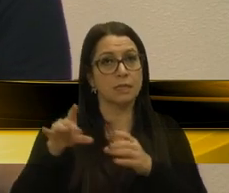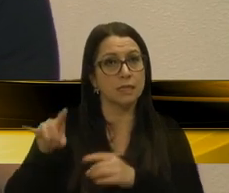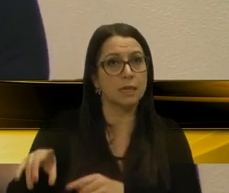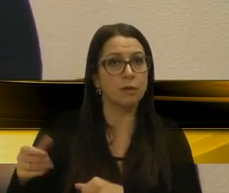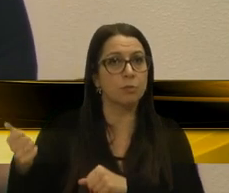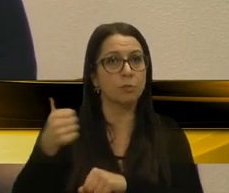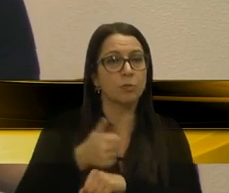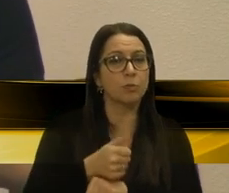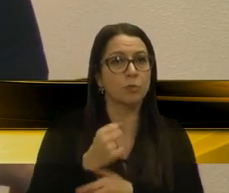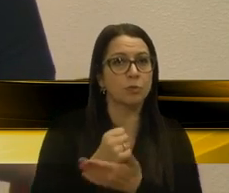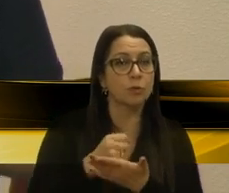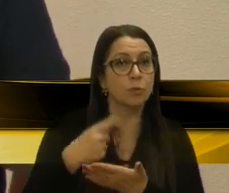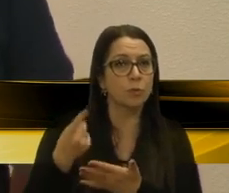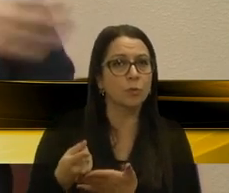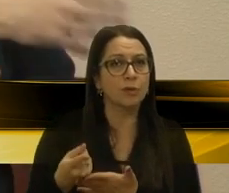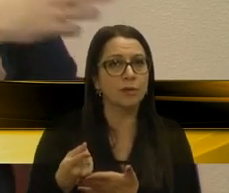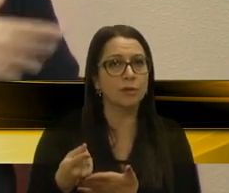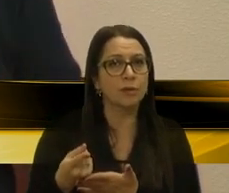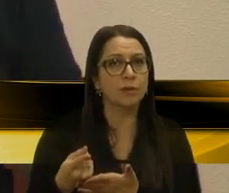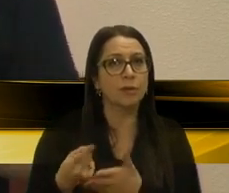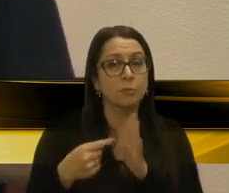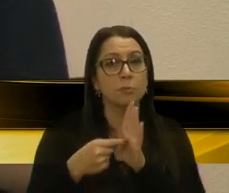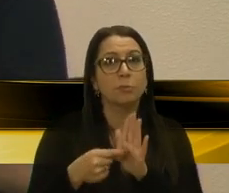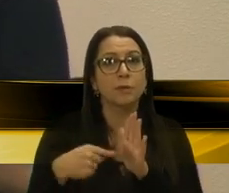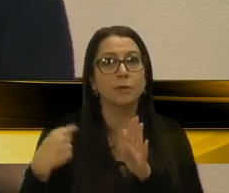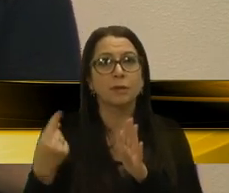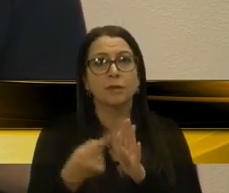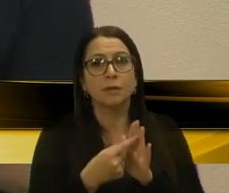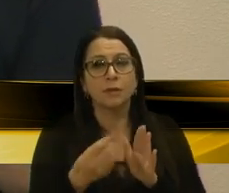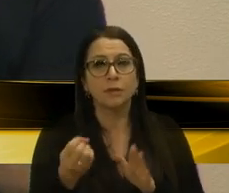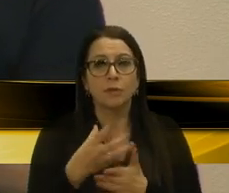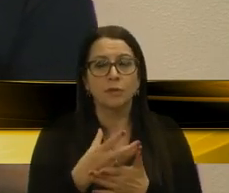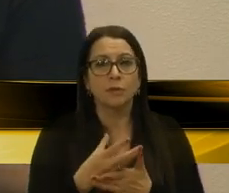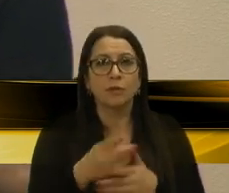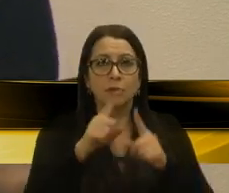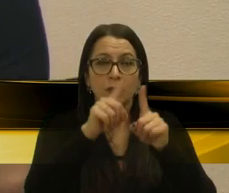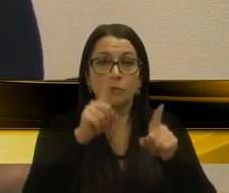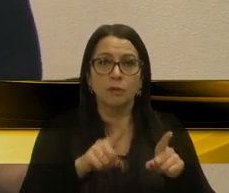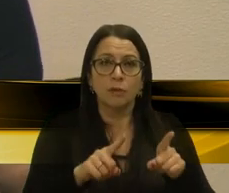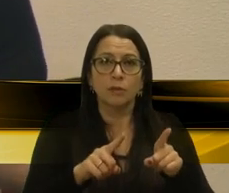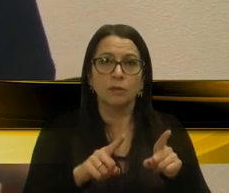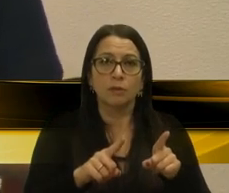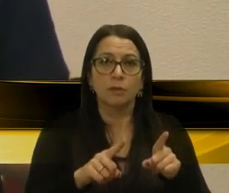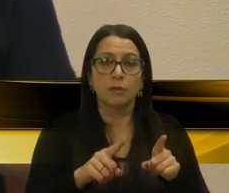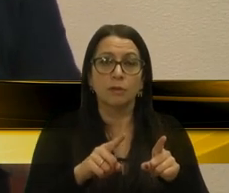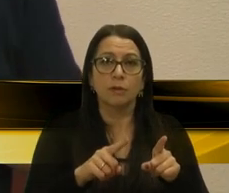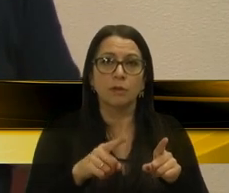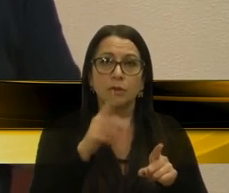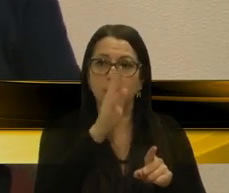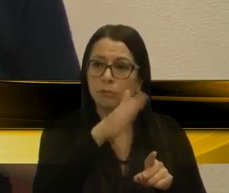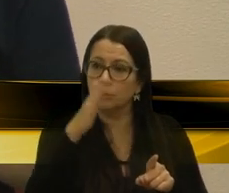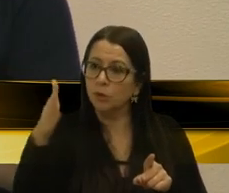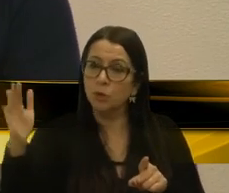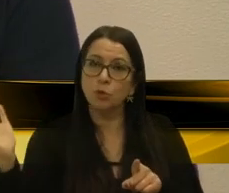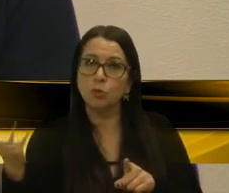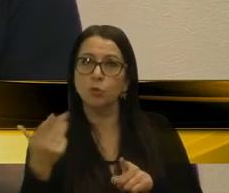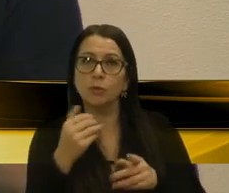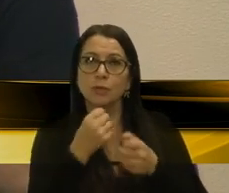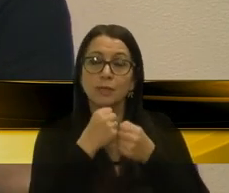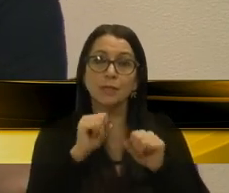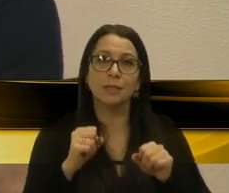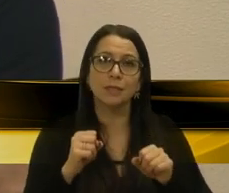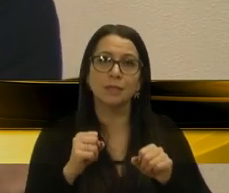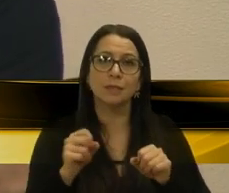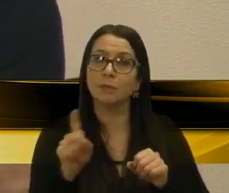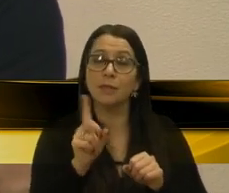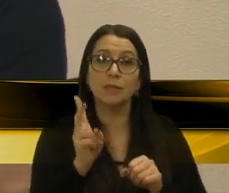servidora, a contratação de outra. Eu tomei a iniciativa de apresentar a nova servidora de gabinete em gabinete, em todas as secretarias, mas nem